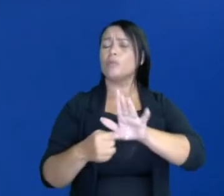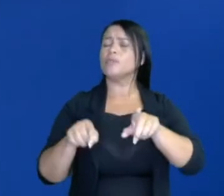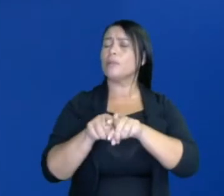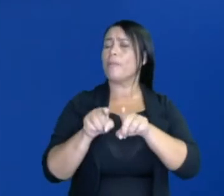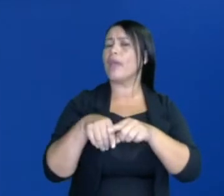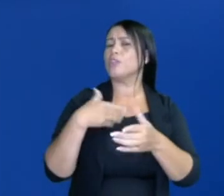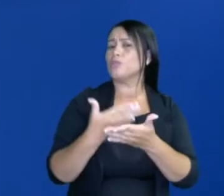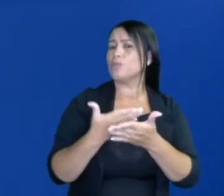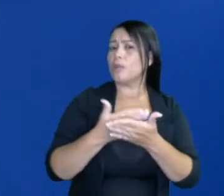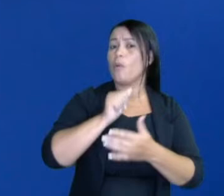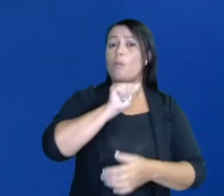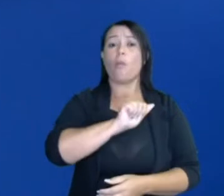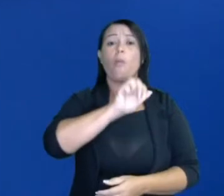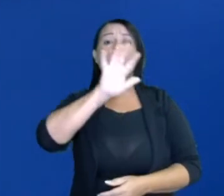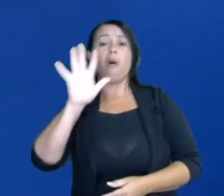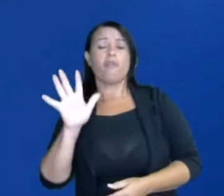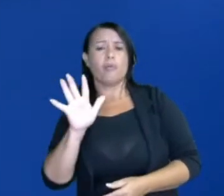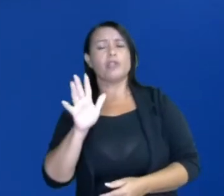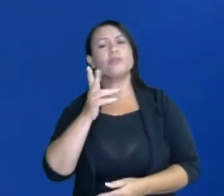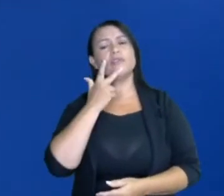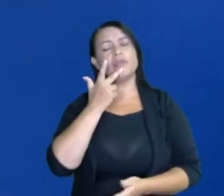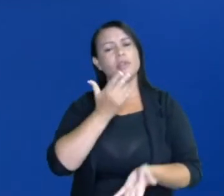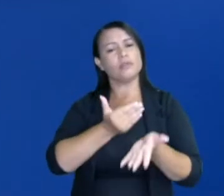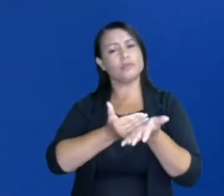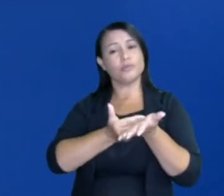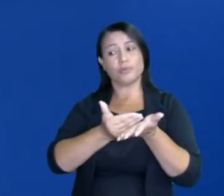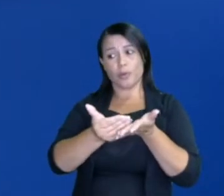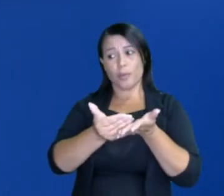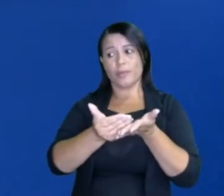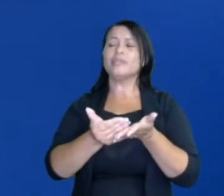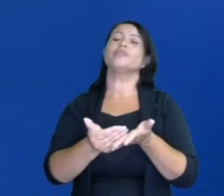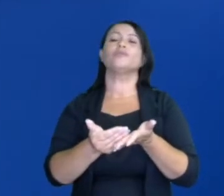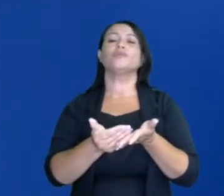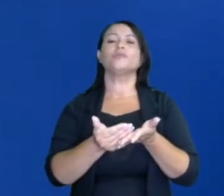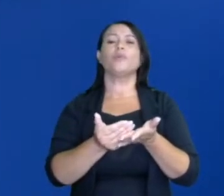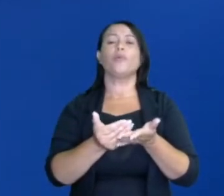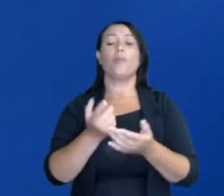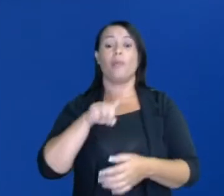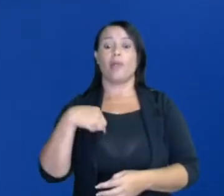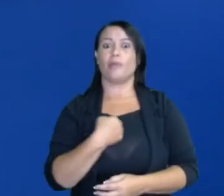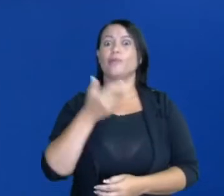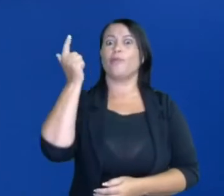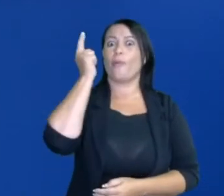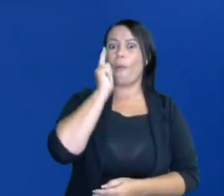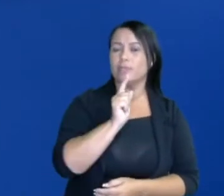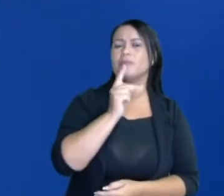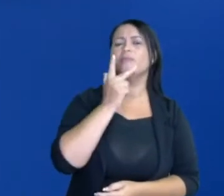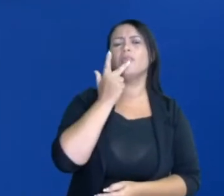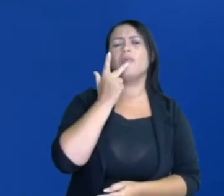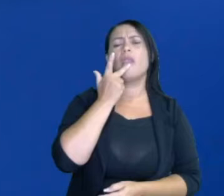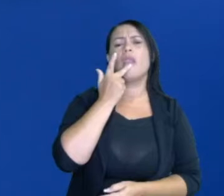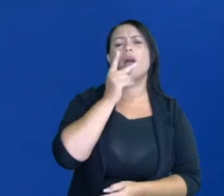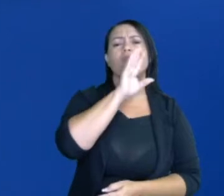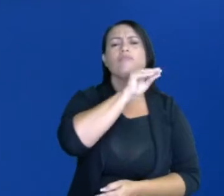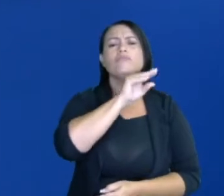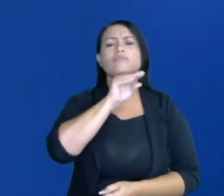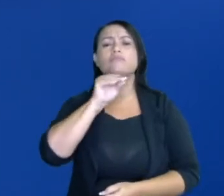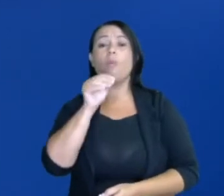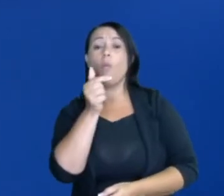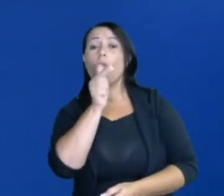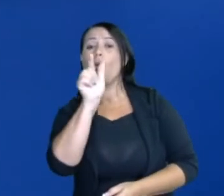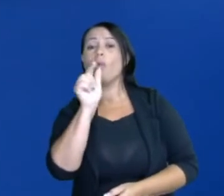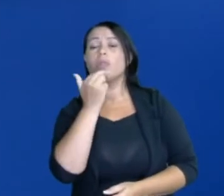estudar hoje o alfabeto. Como eu falei no início, né, para a gente conseguir pronunciar as palavras em um